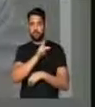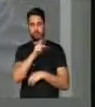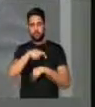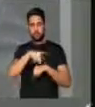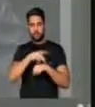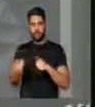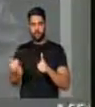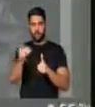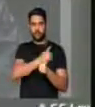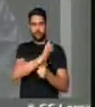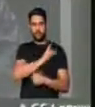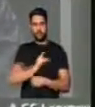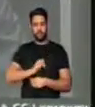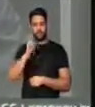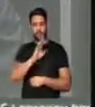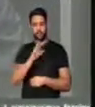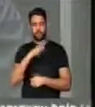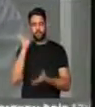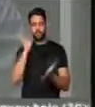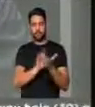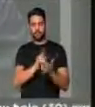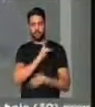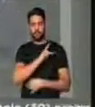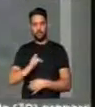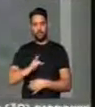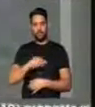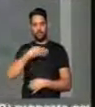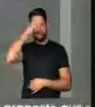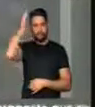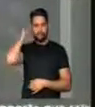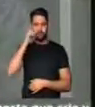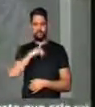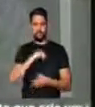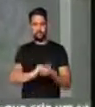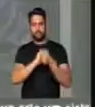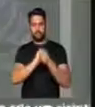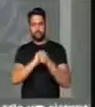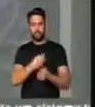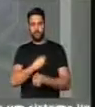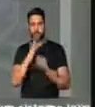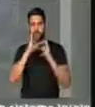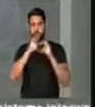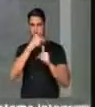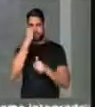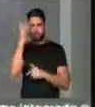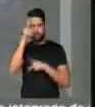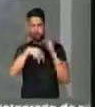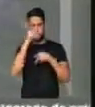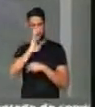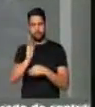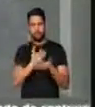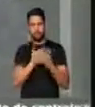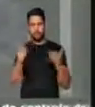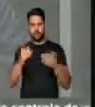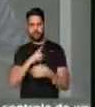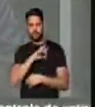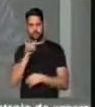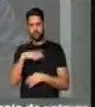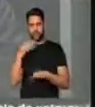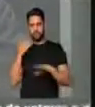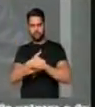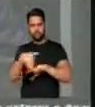na presidência da República o efetivo presidente Temer. Saúdo aqui todos aqueles brasileiros e brasileiras que foram